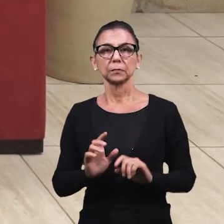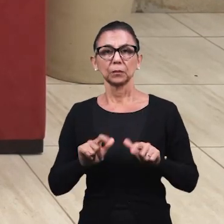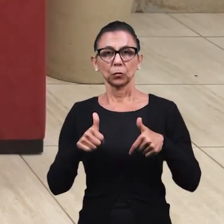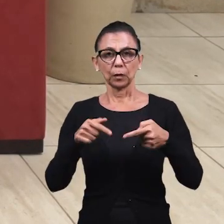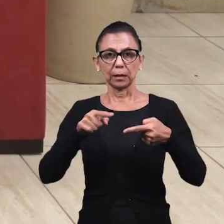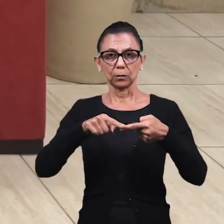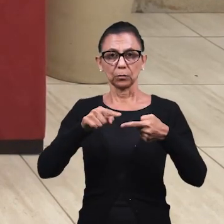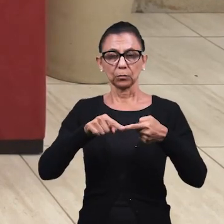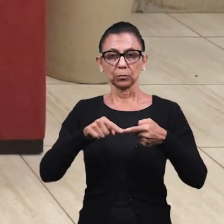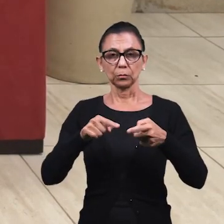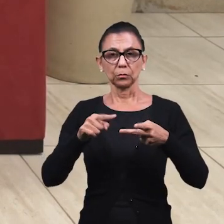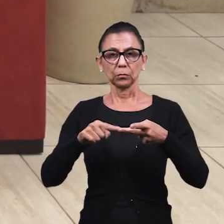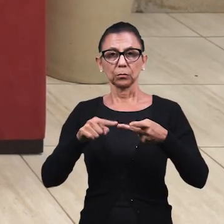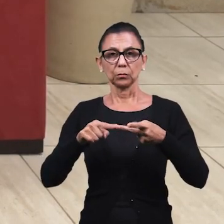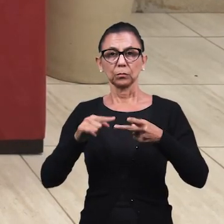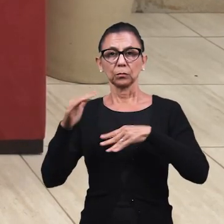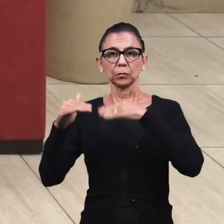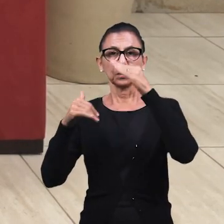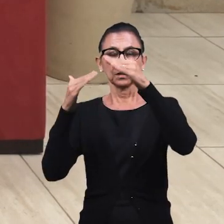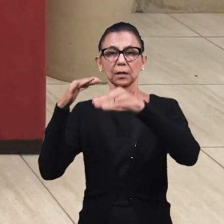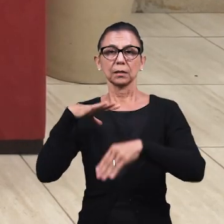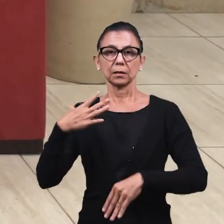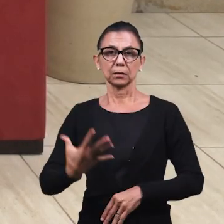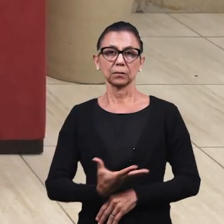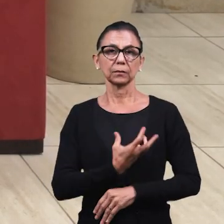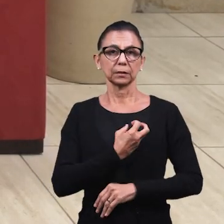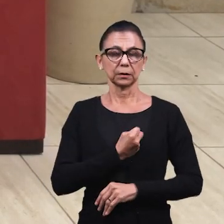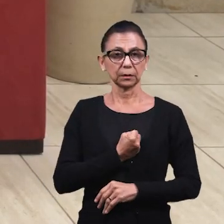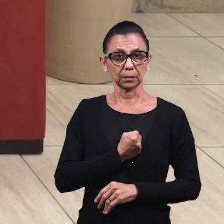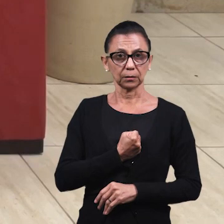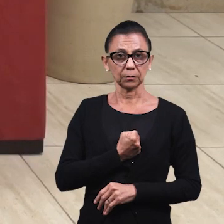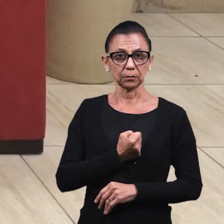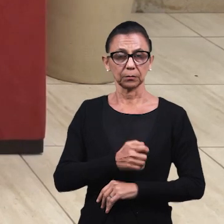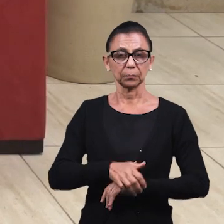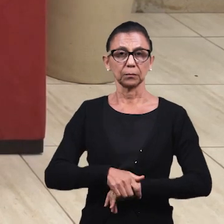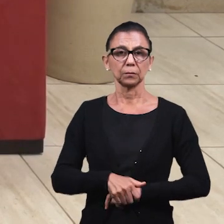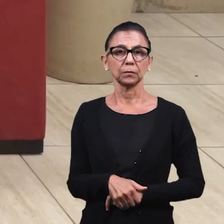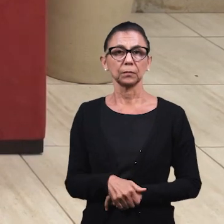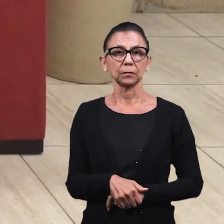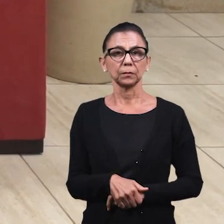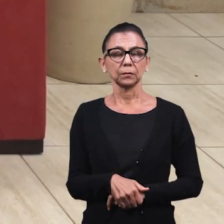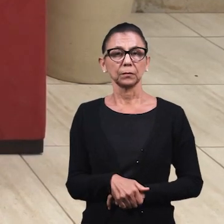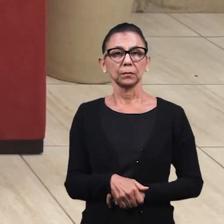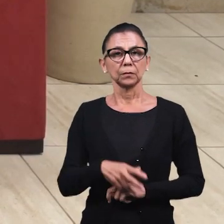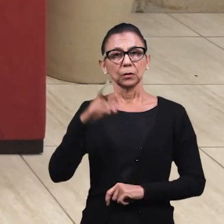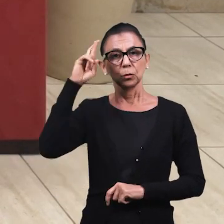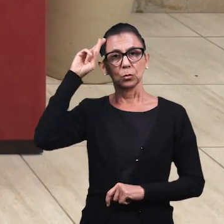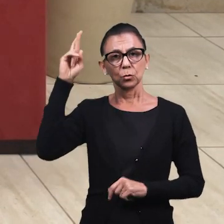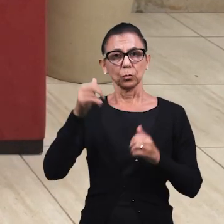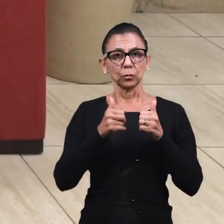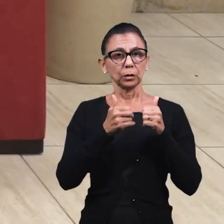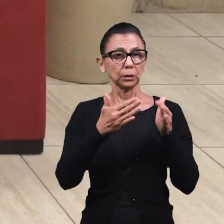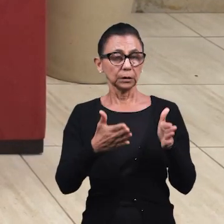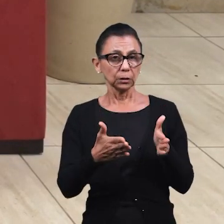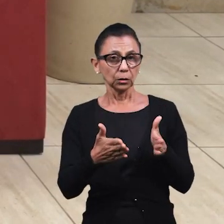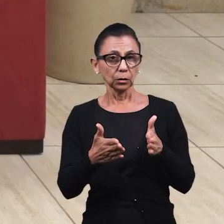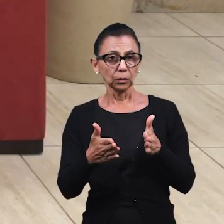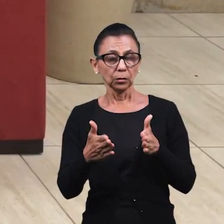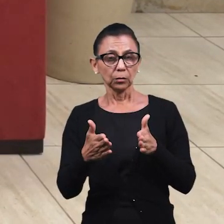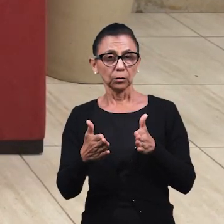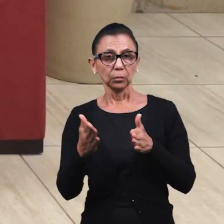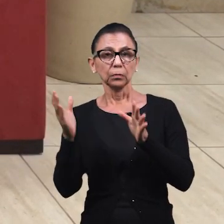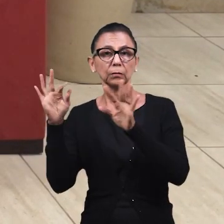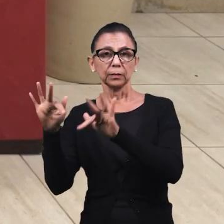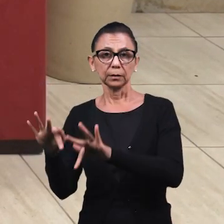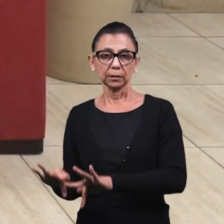o processo da salvação. O que o Senhor iniciou vai terminar. E esse processo